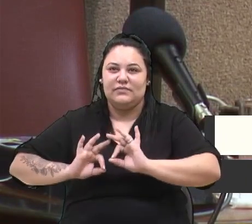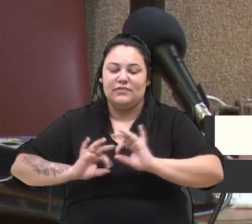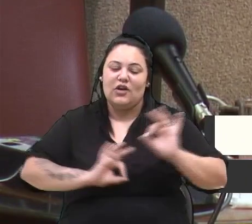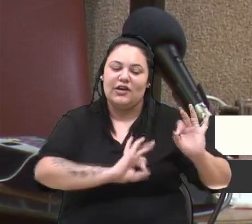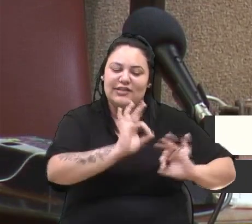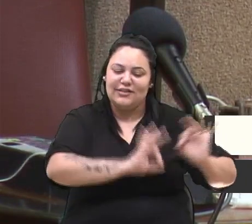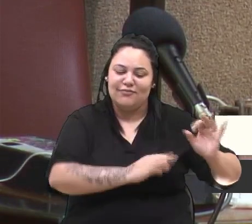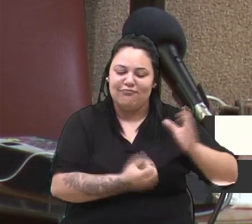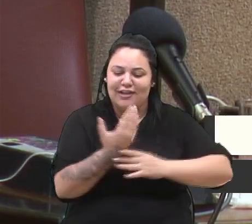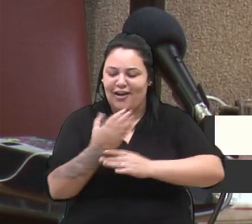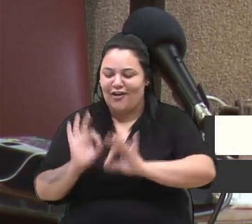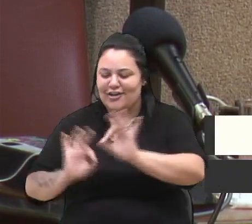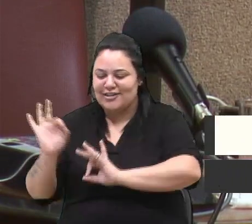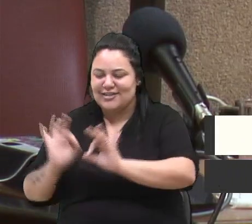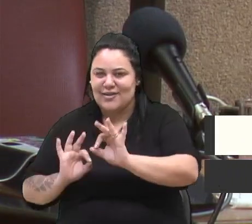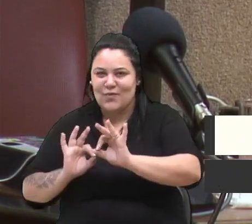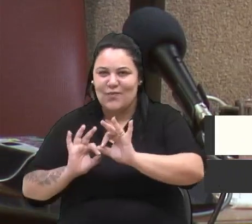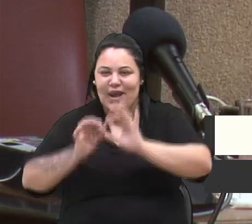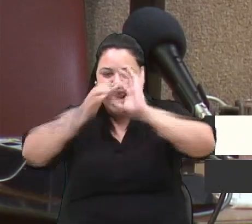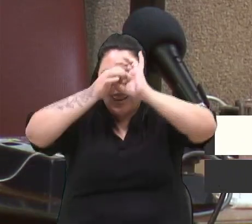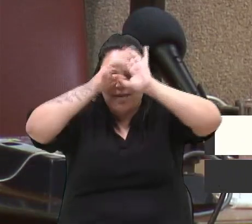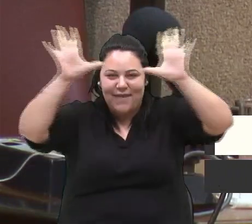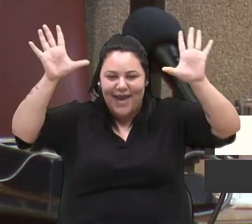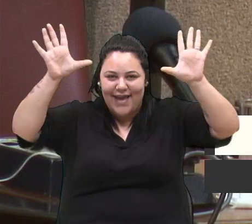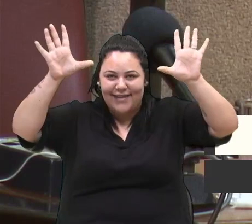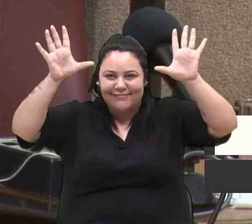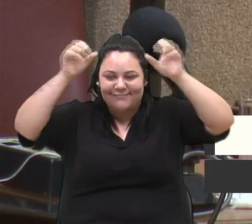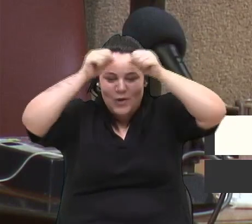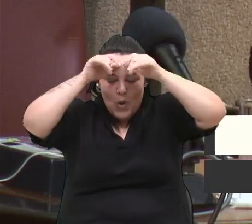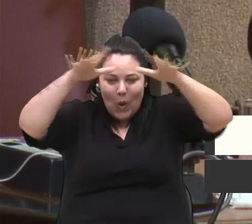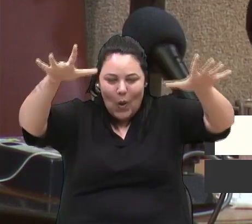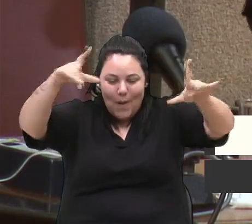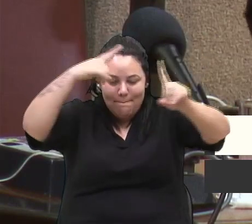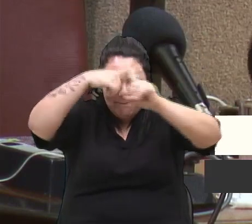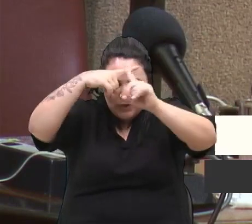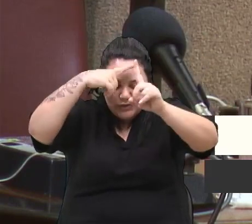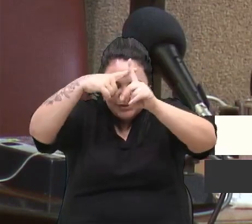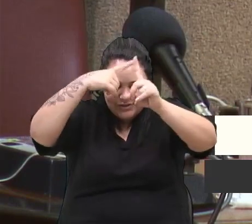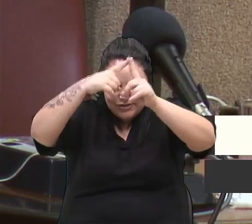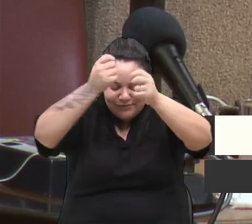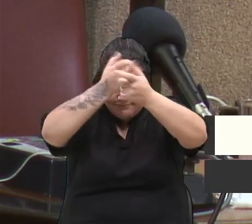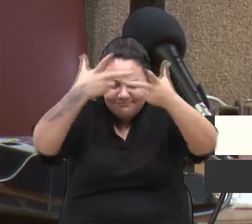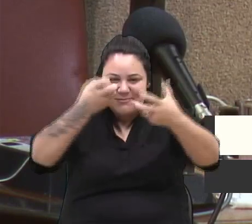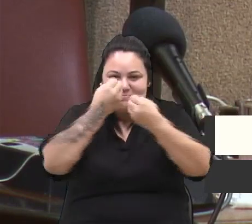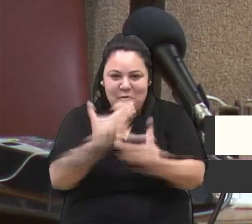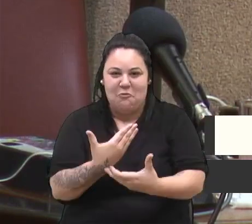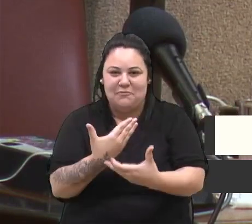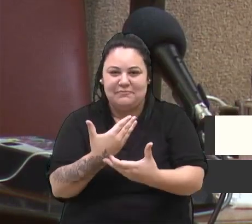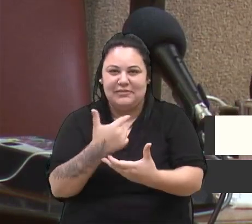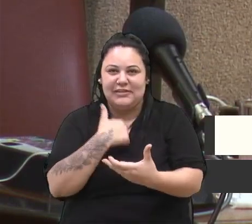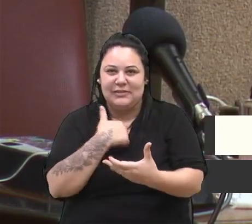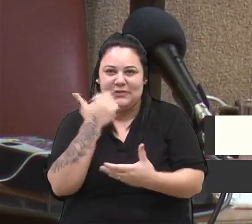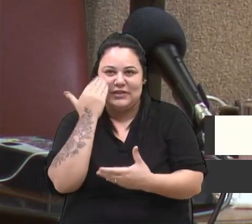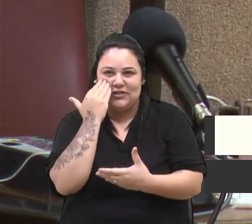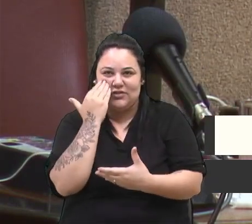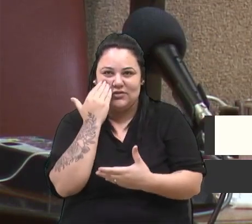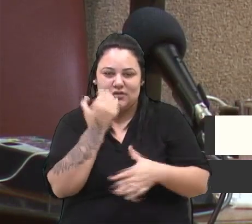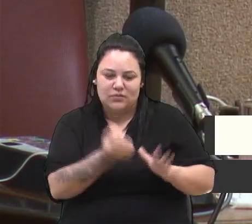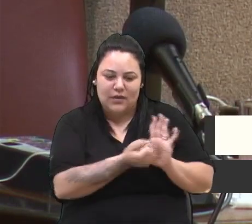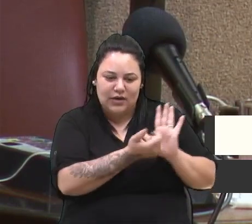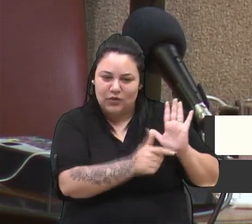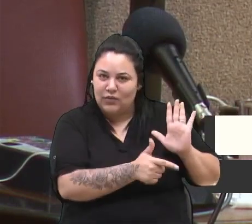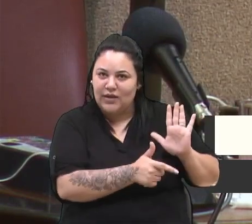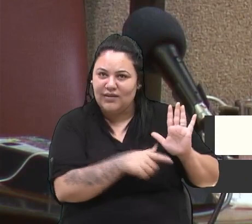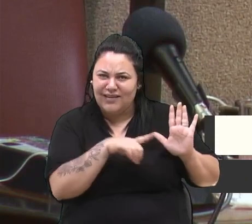organização, libera um pensamento positivo. E ali, pelo que eu entendi, então, o nosso marco não existe mais, tem um buraco ali,